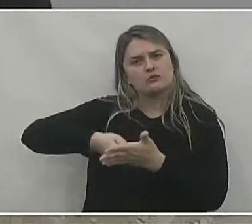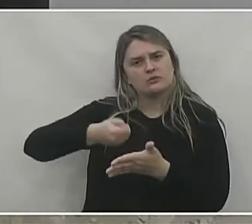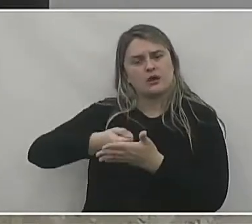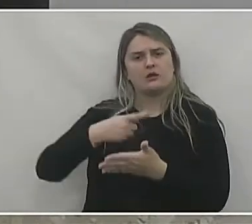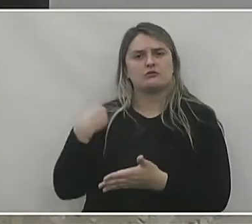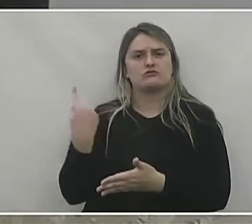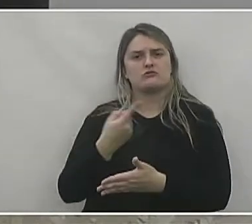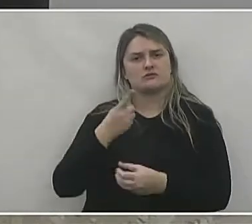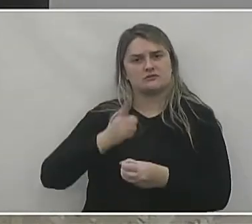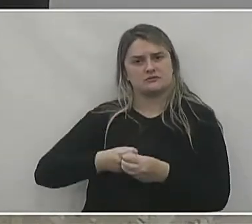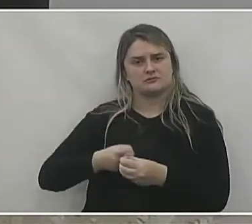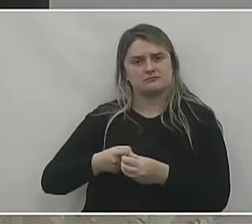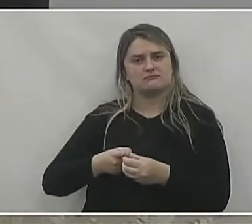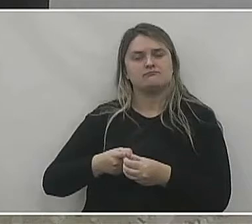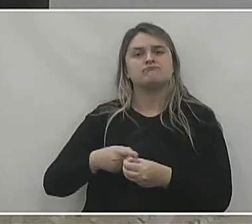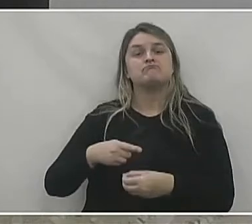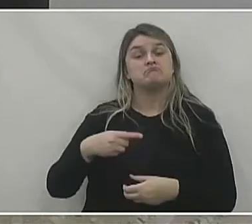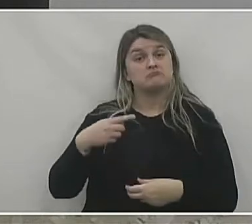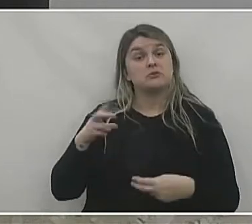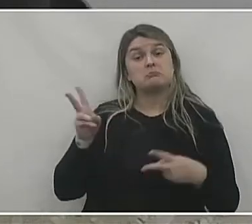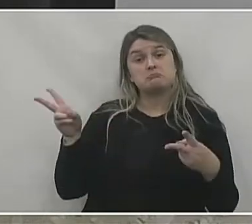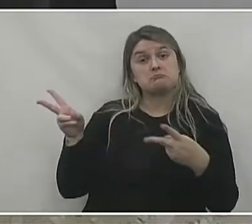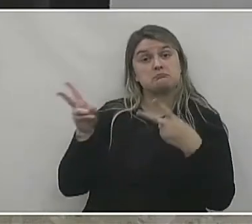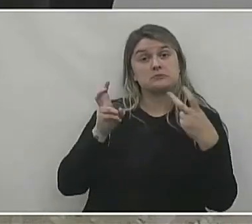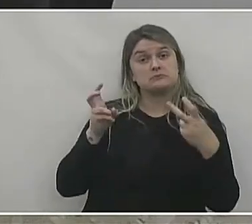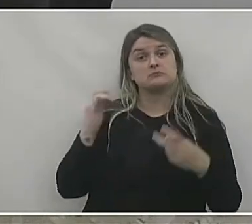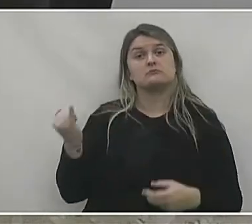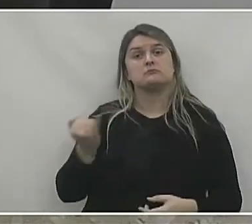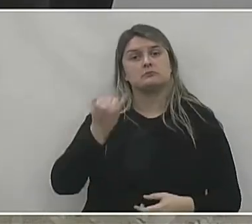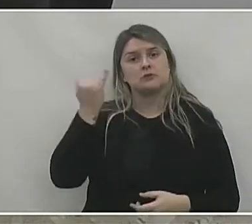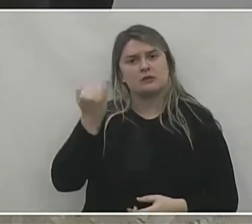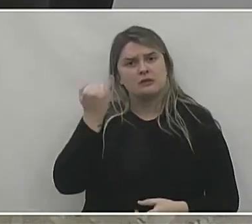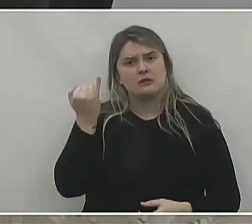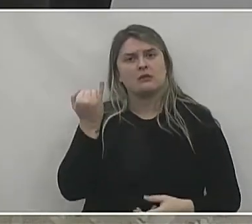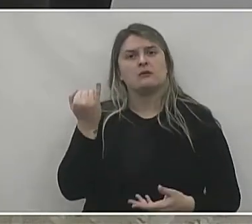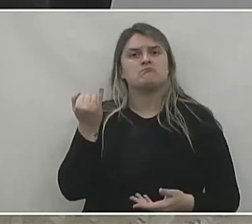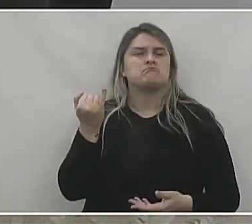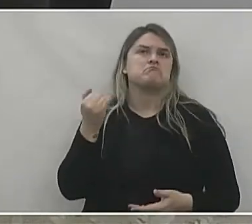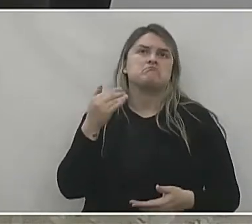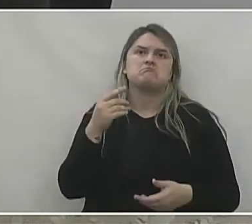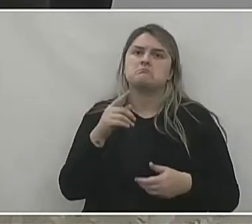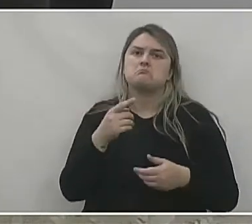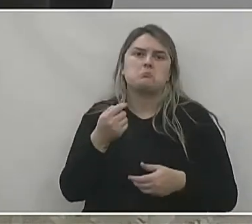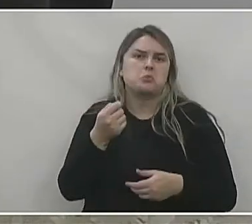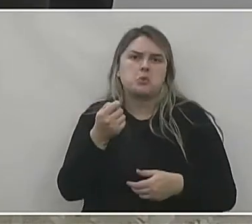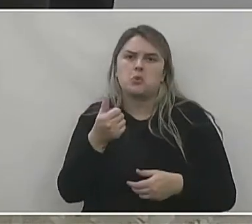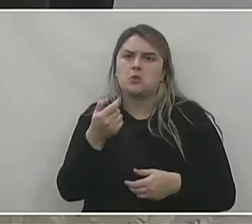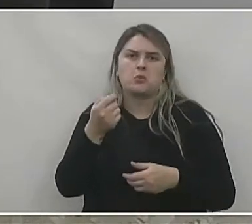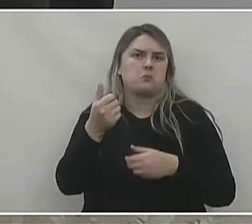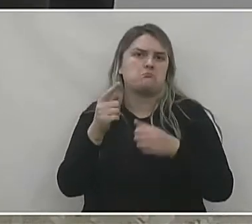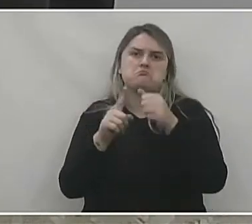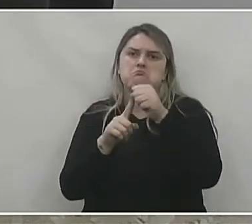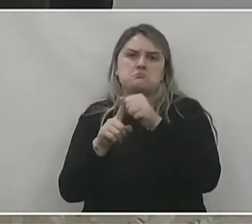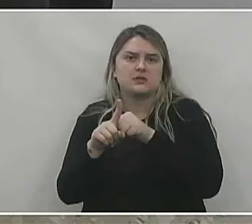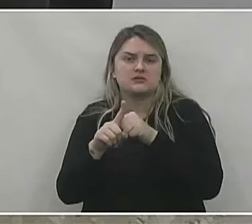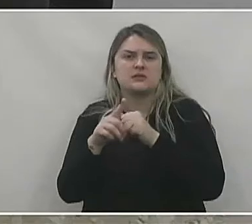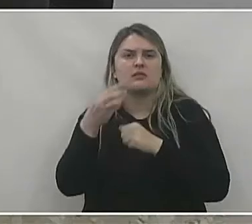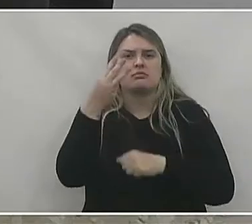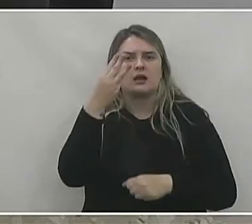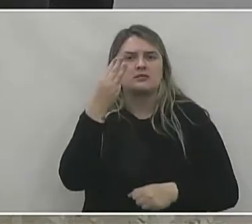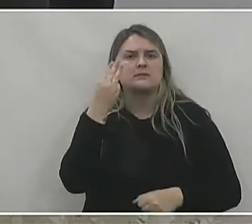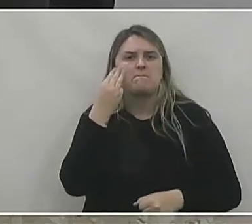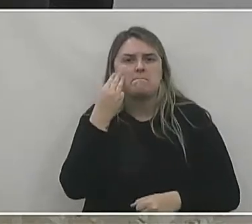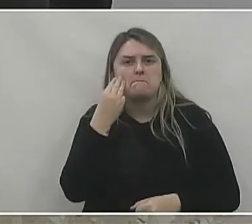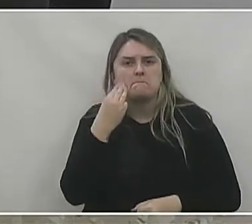realmente pela nossa região. Vimos a importância disso aí em menos de um mês, foram quase 3